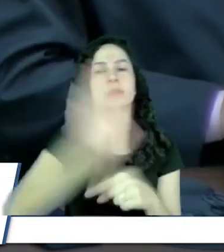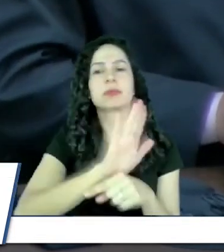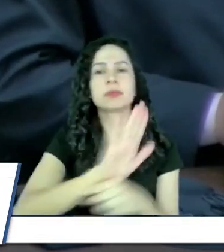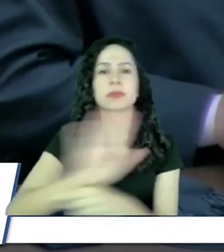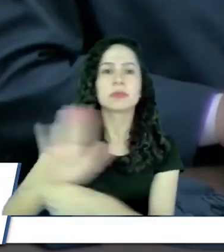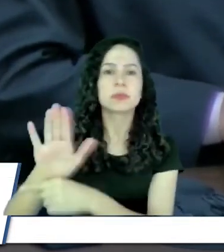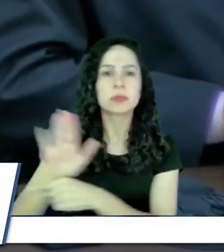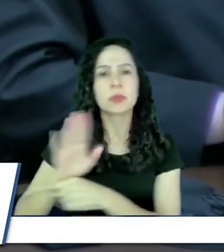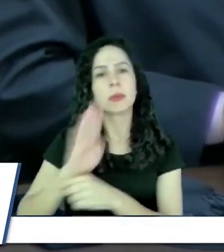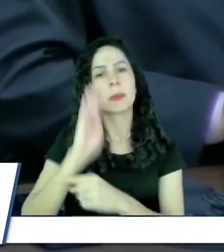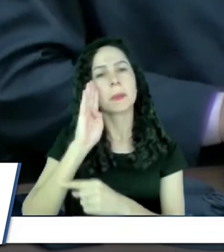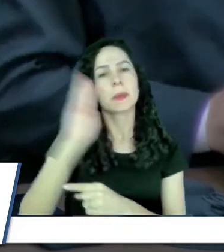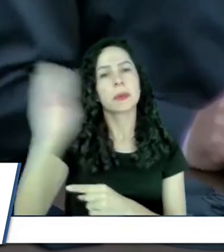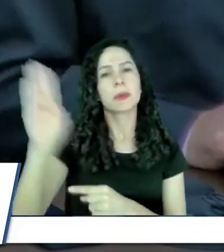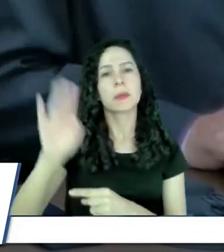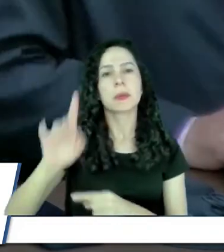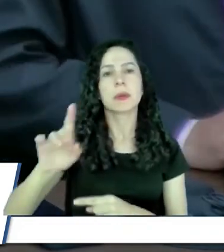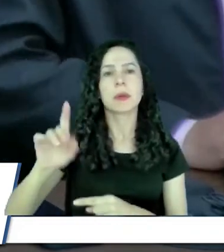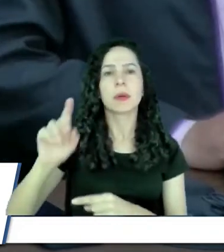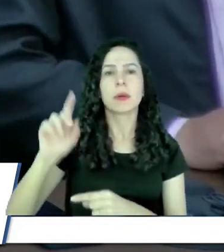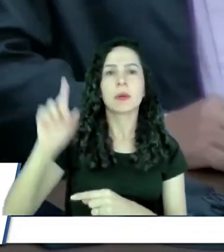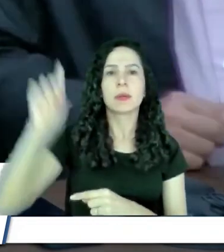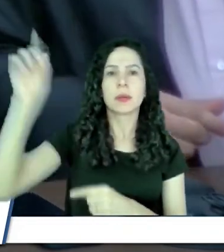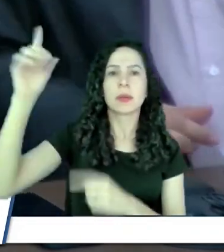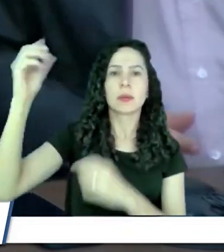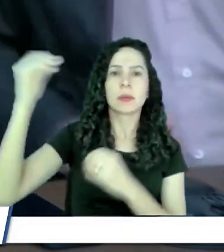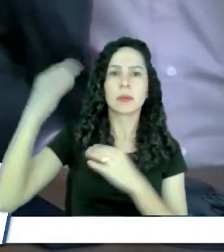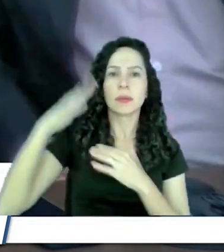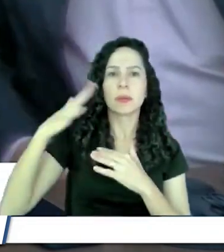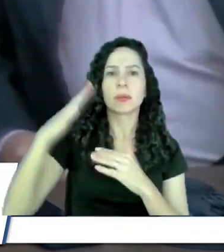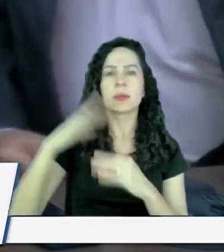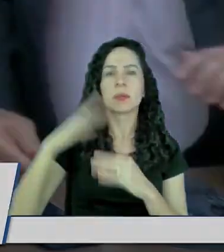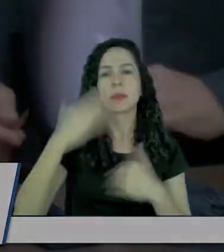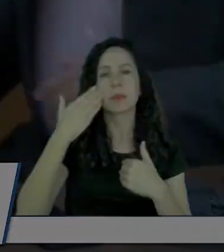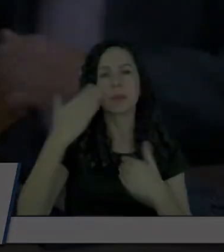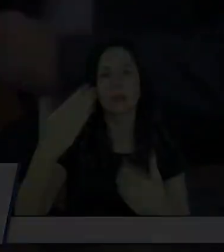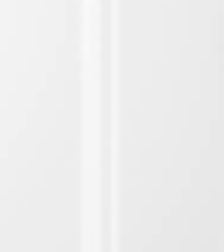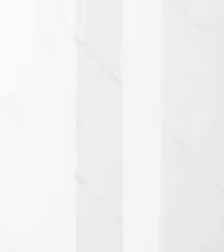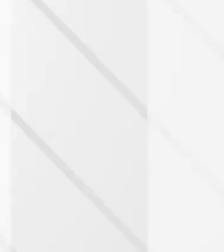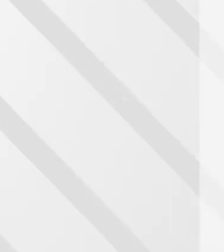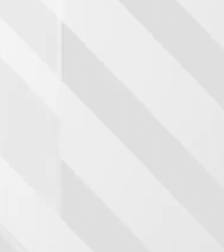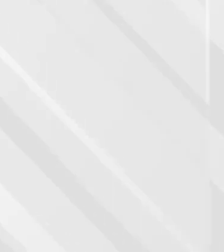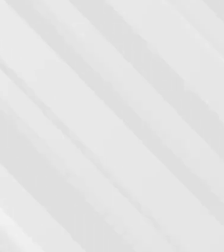sobre a graça e a proteção de Deus. Agradeço a todos.